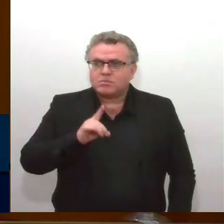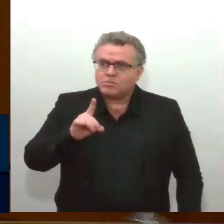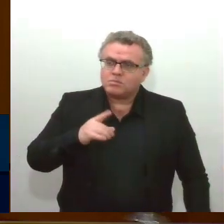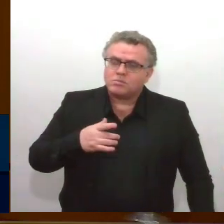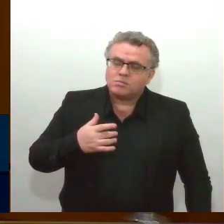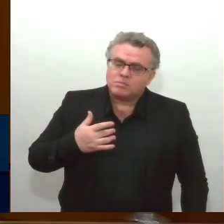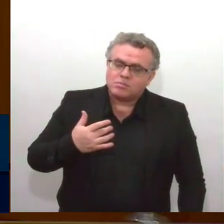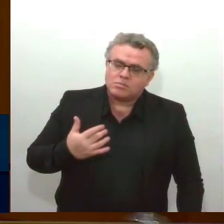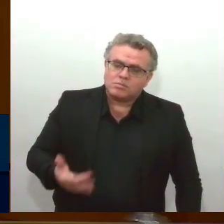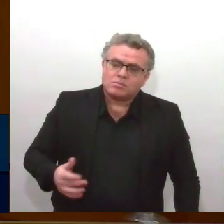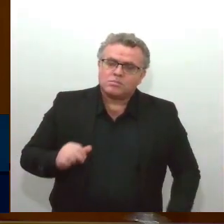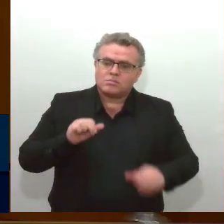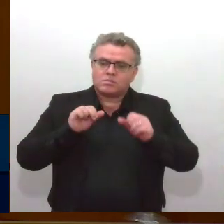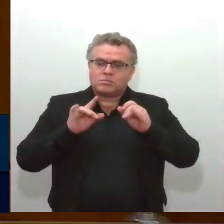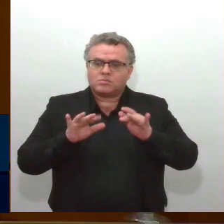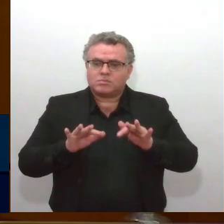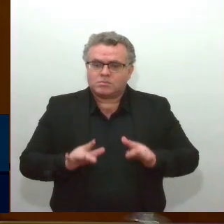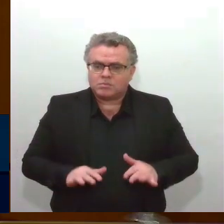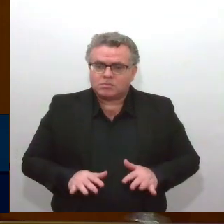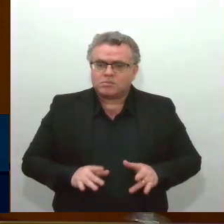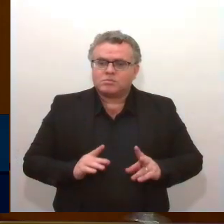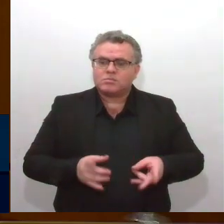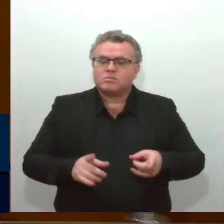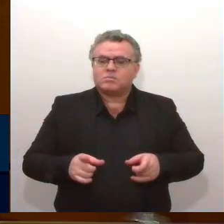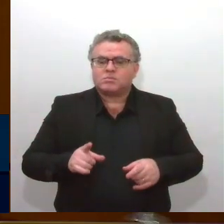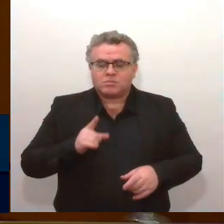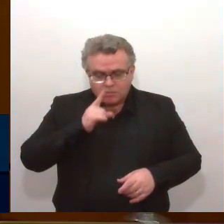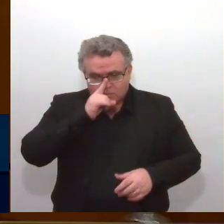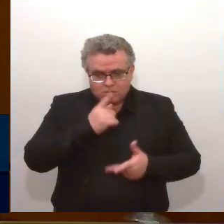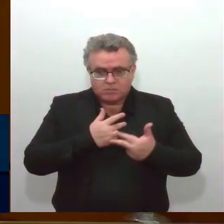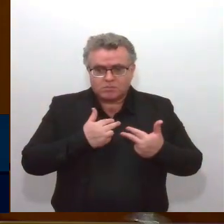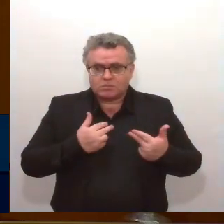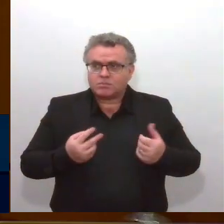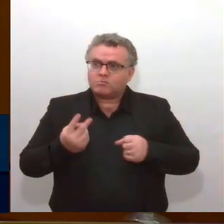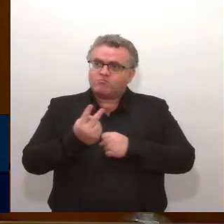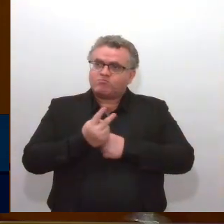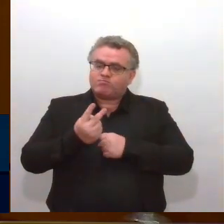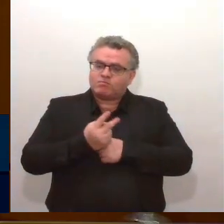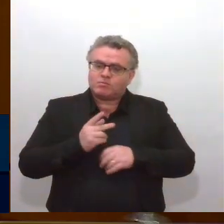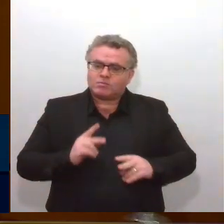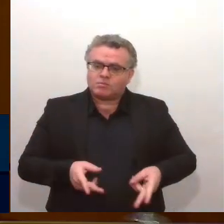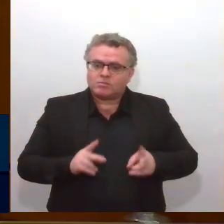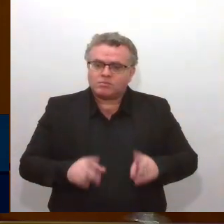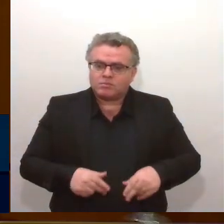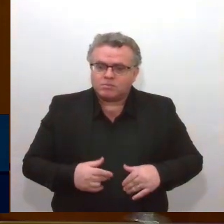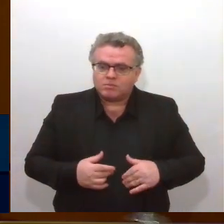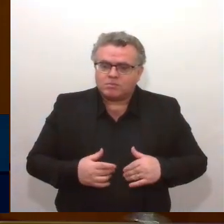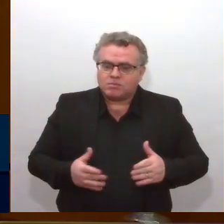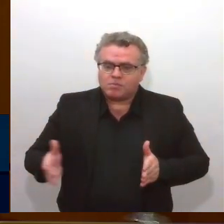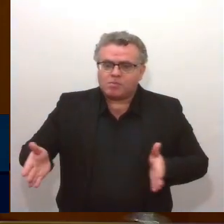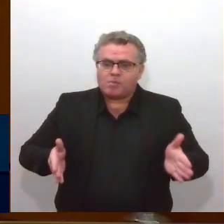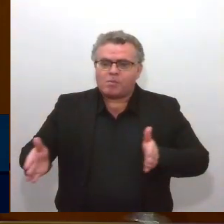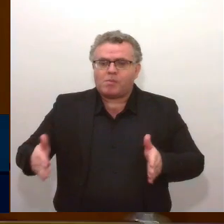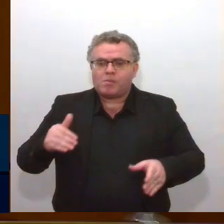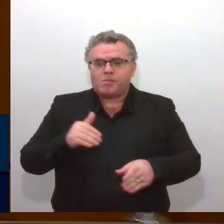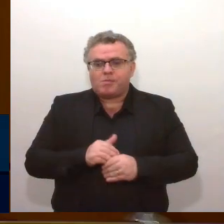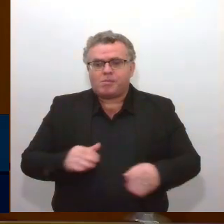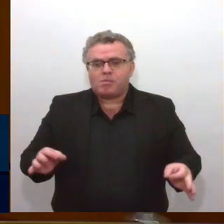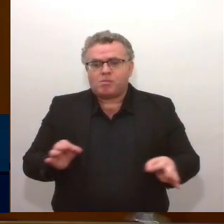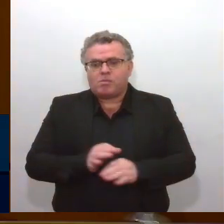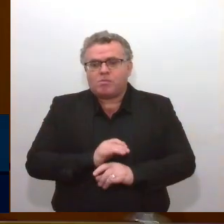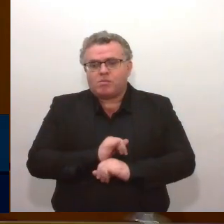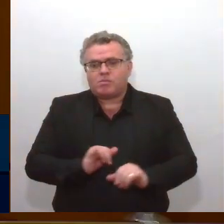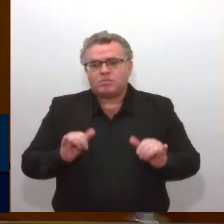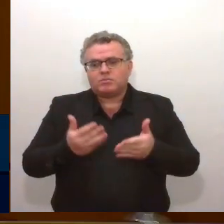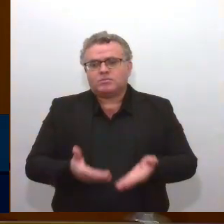todos os livramentos né que eles nos concedeu nesse período eleitoral e dizer aos colegas deputados que dia 12